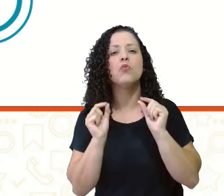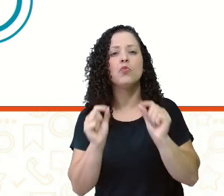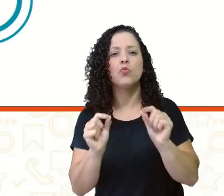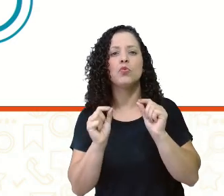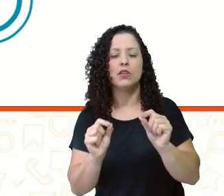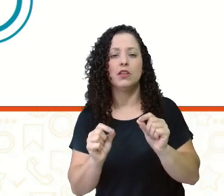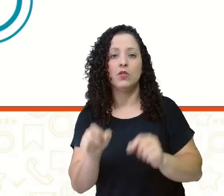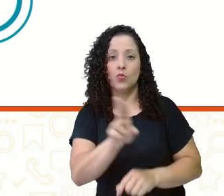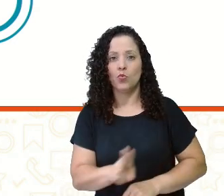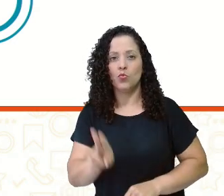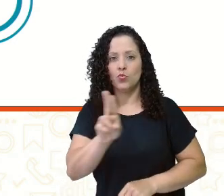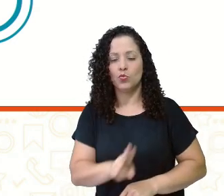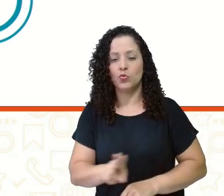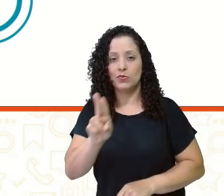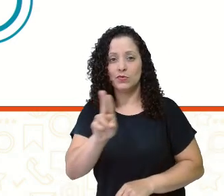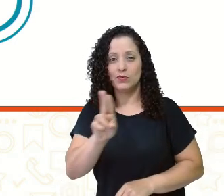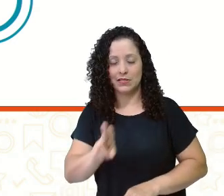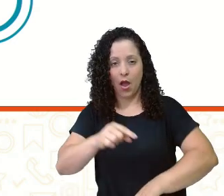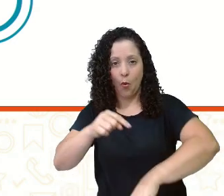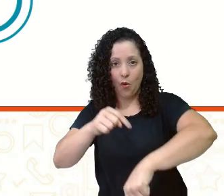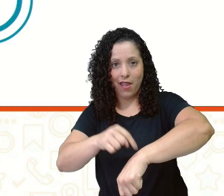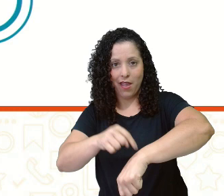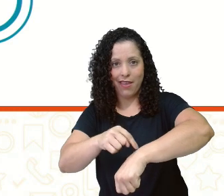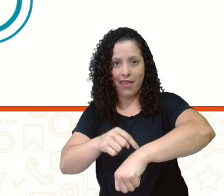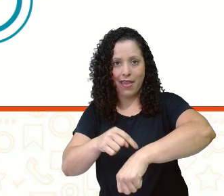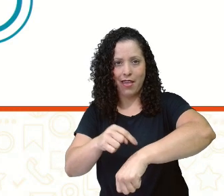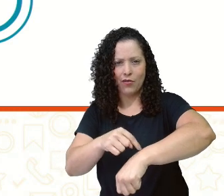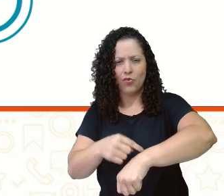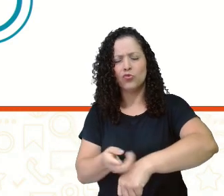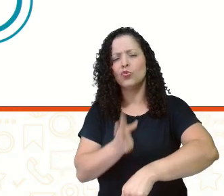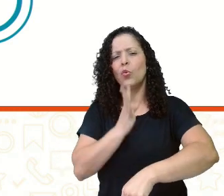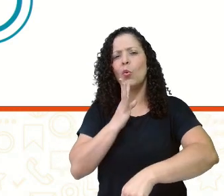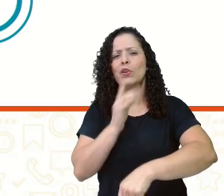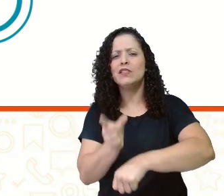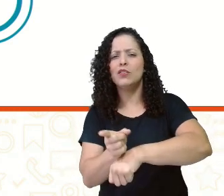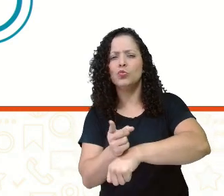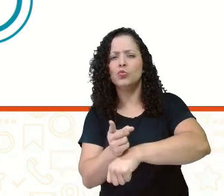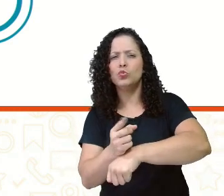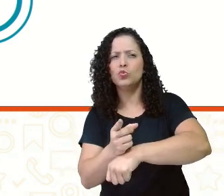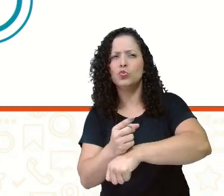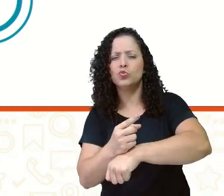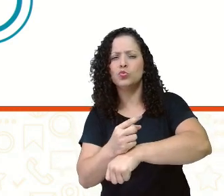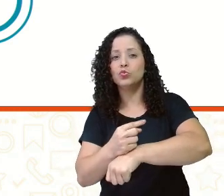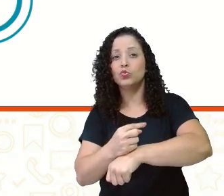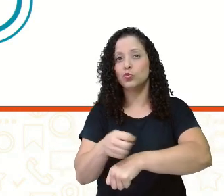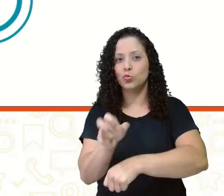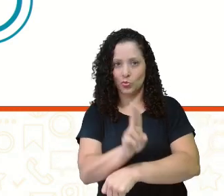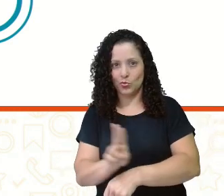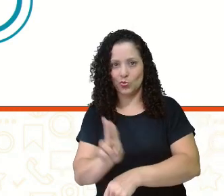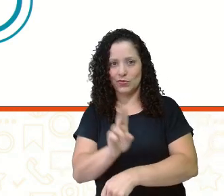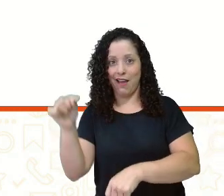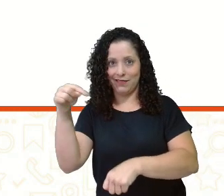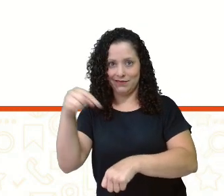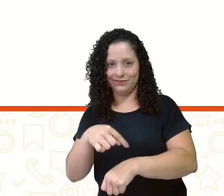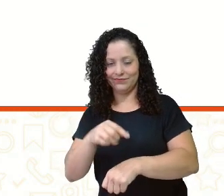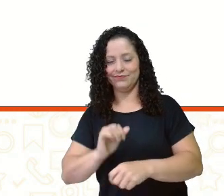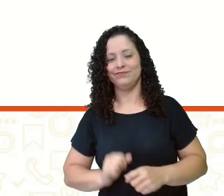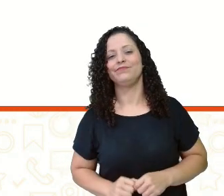do relógio, para que ele se aproprie das horas, para que ele identifique, né, as horas e utilize o relógio.